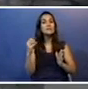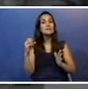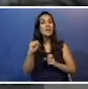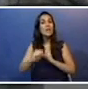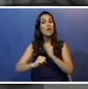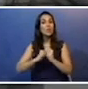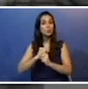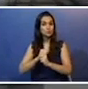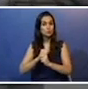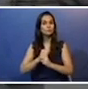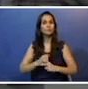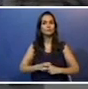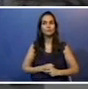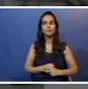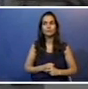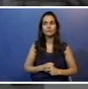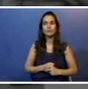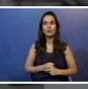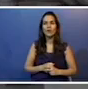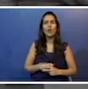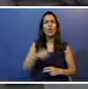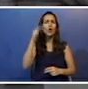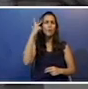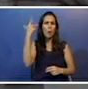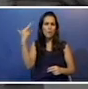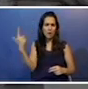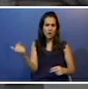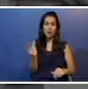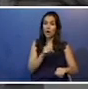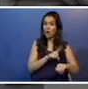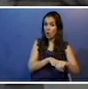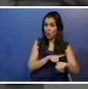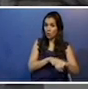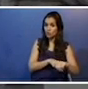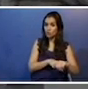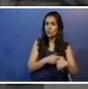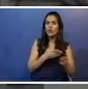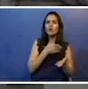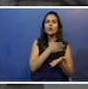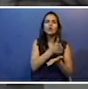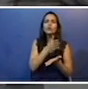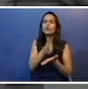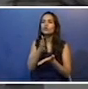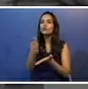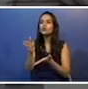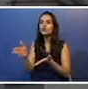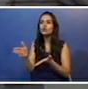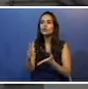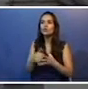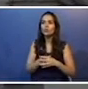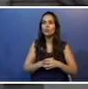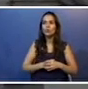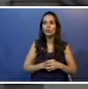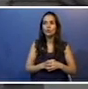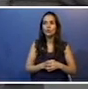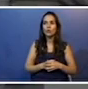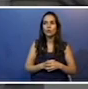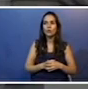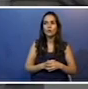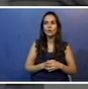Aqui agora. Geralmente, os relógios indicam o algarismo 4 com a escrita